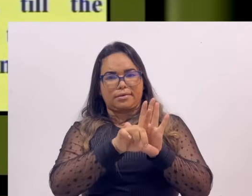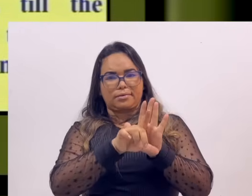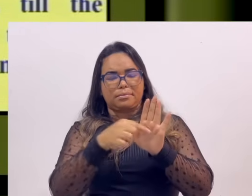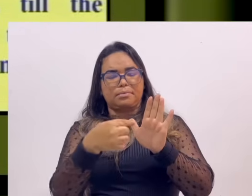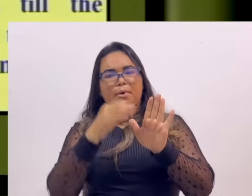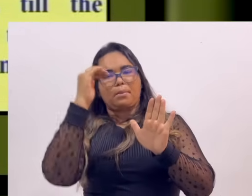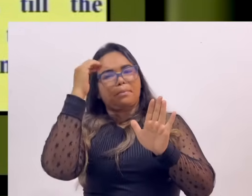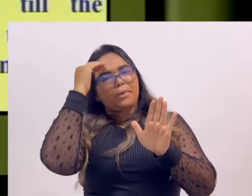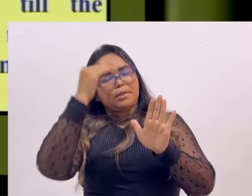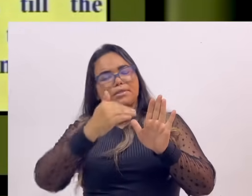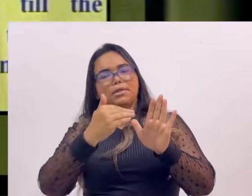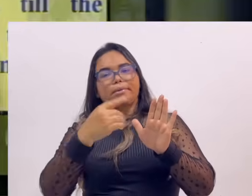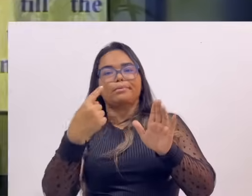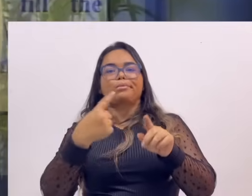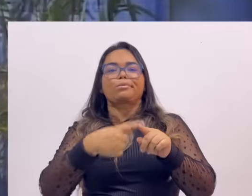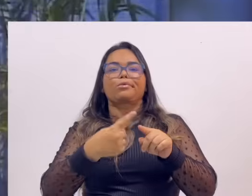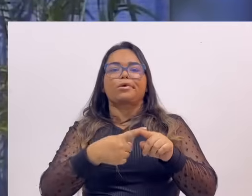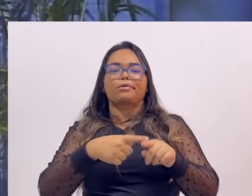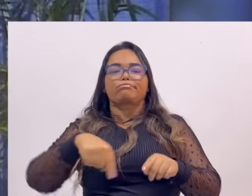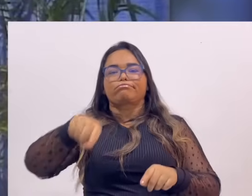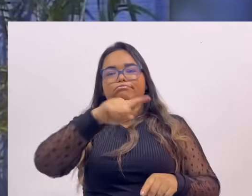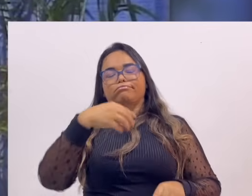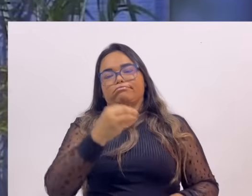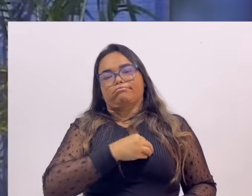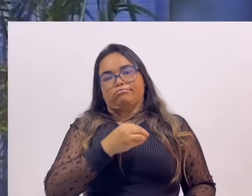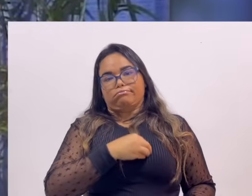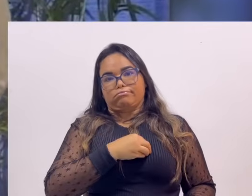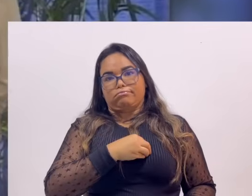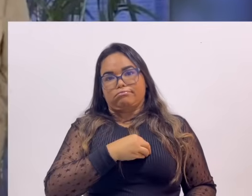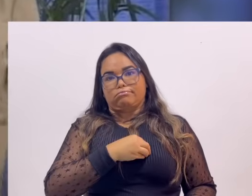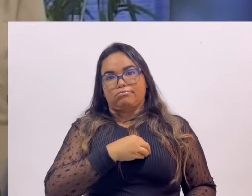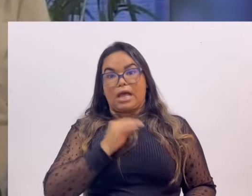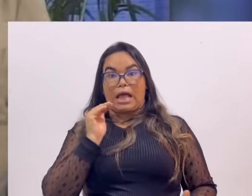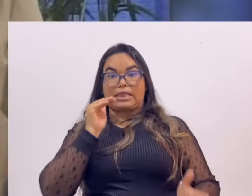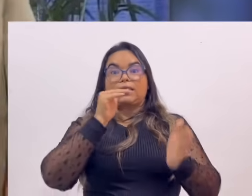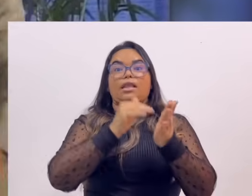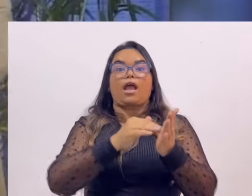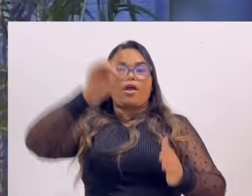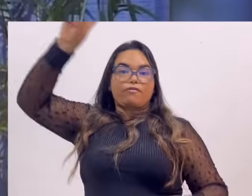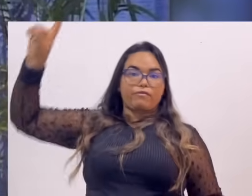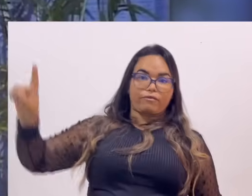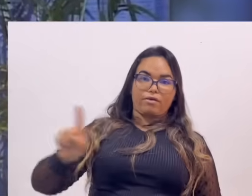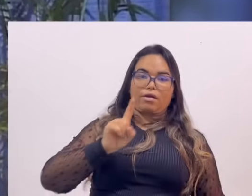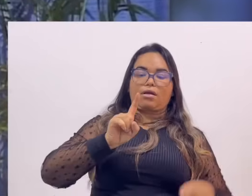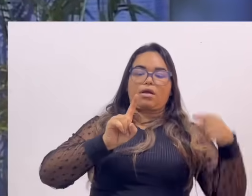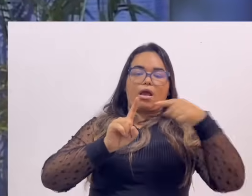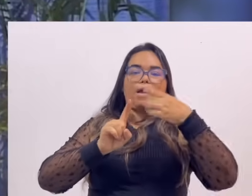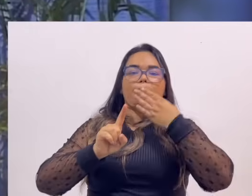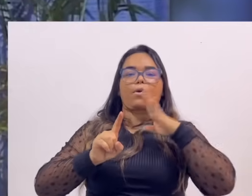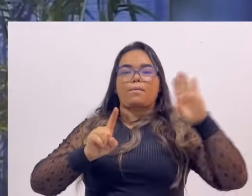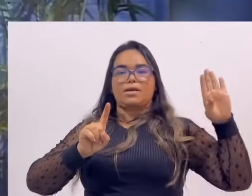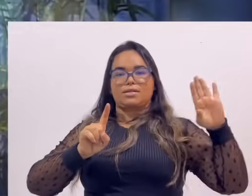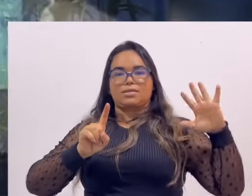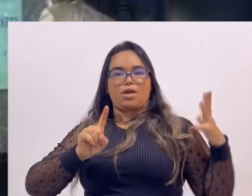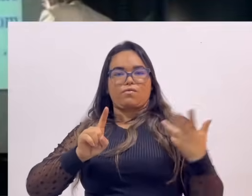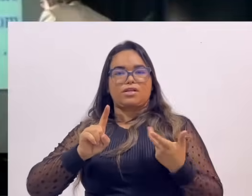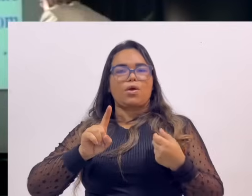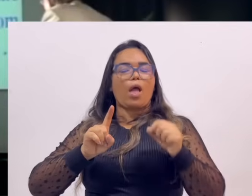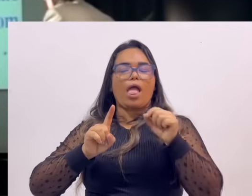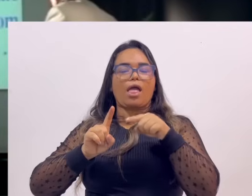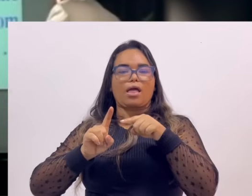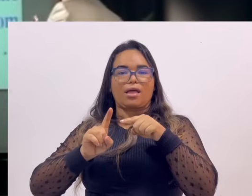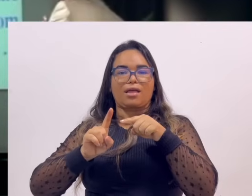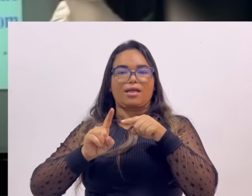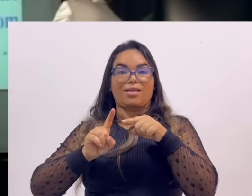ordenada por causa das transgressões até que viesse a semente a quem a promessa tinha sido feita. Qual foi a